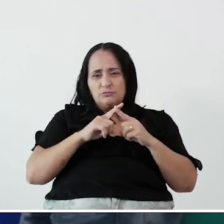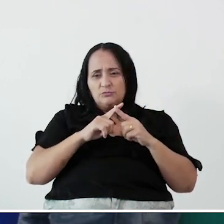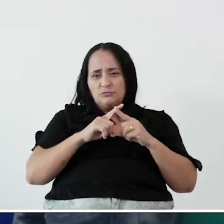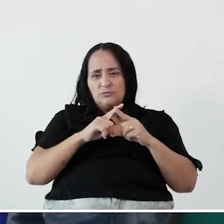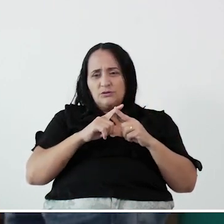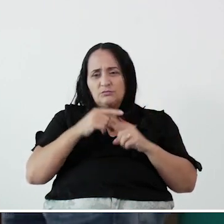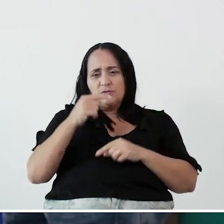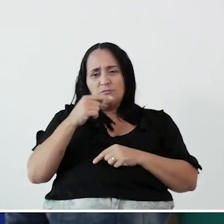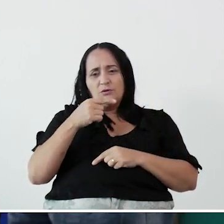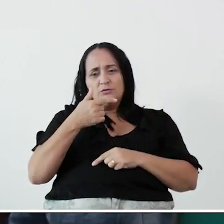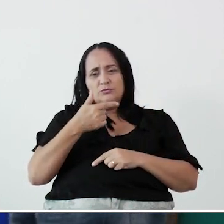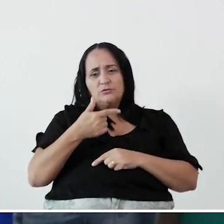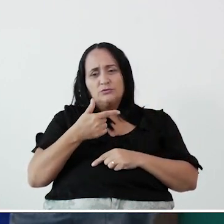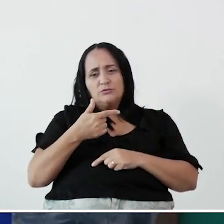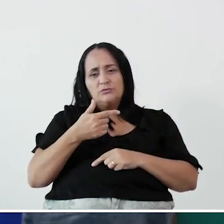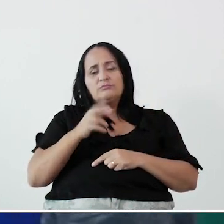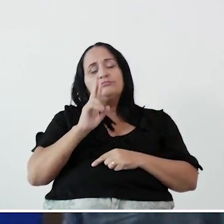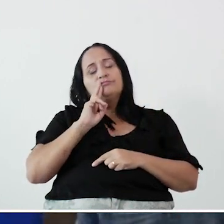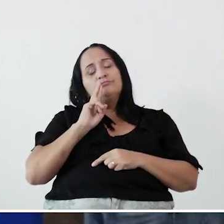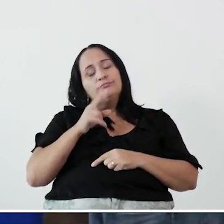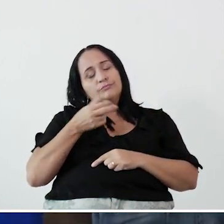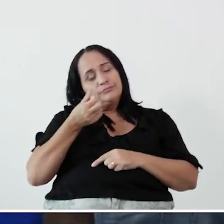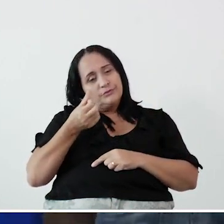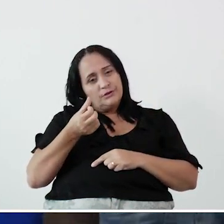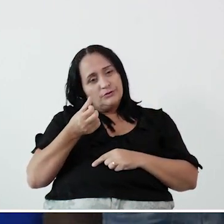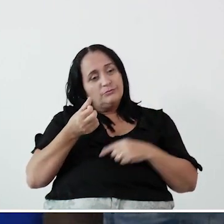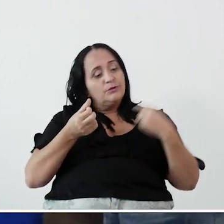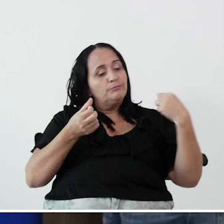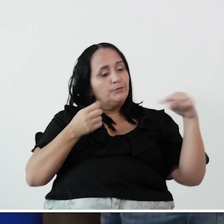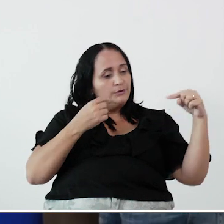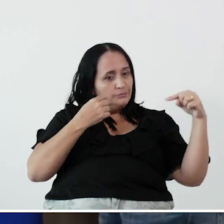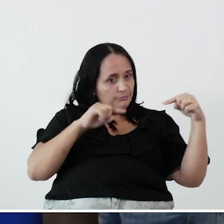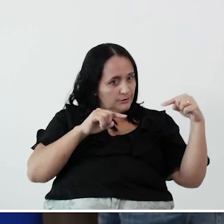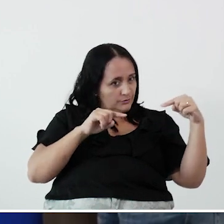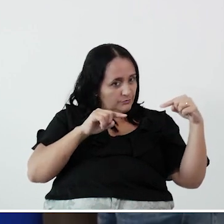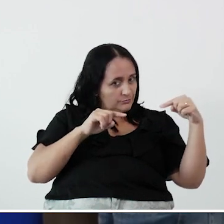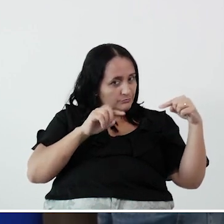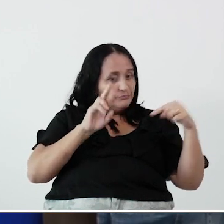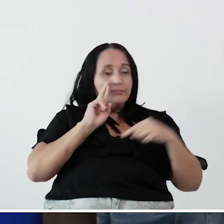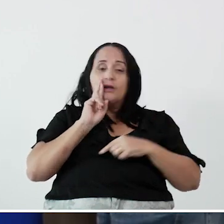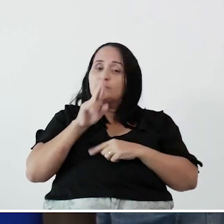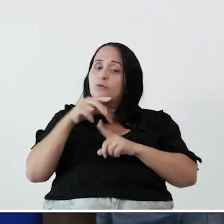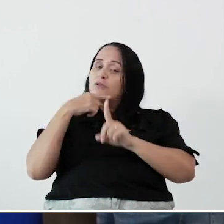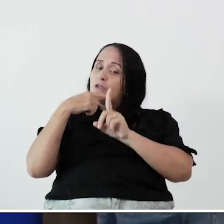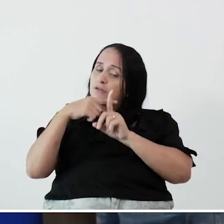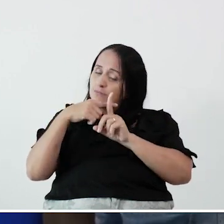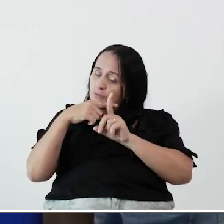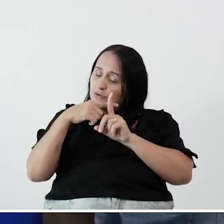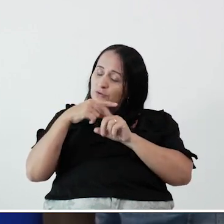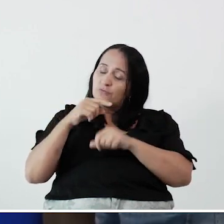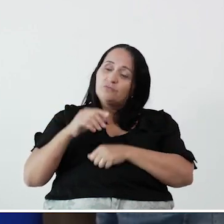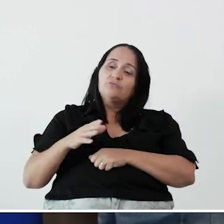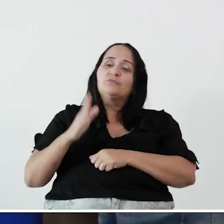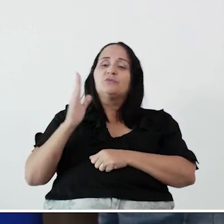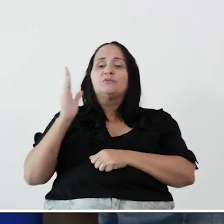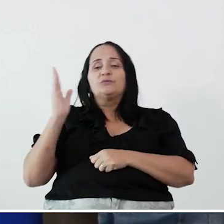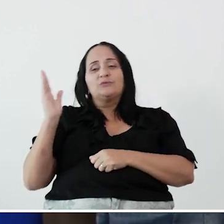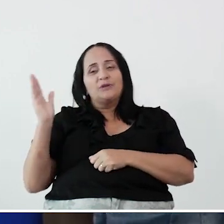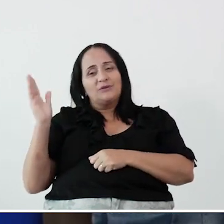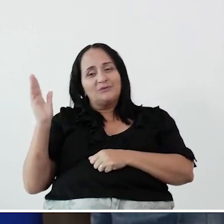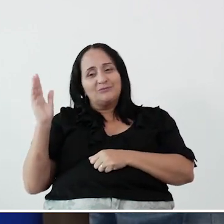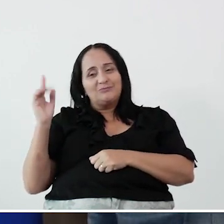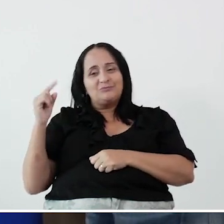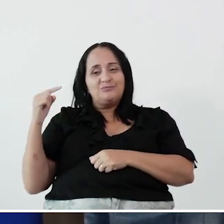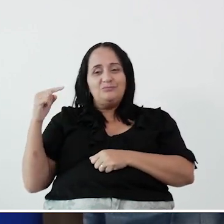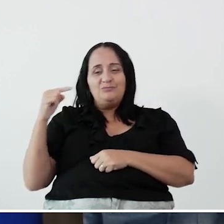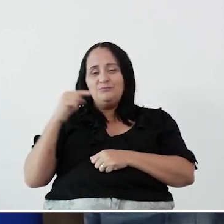negativo, 6 positivo. Do lado de cá nós temos menos 3 multiplicando mais 2. São